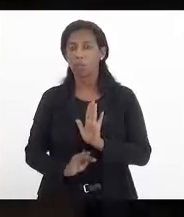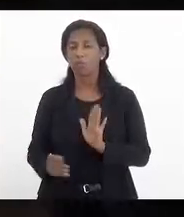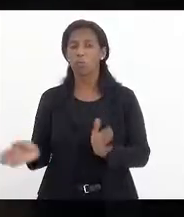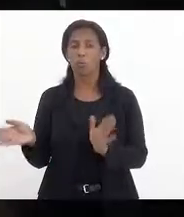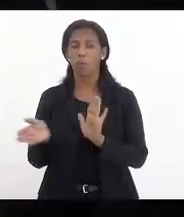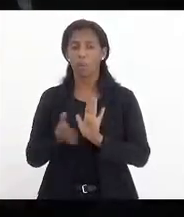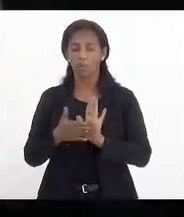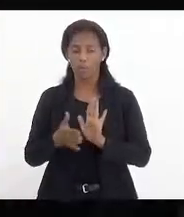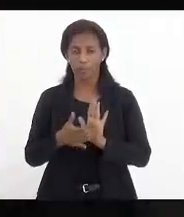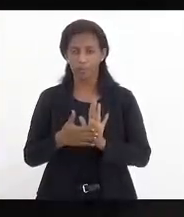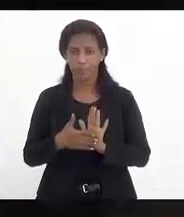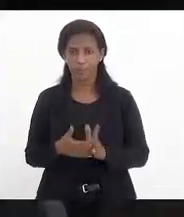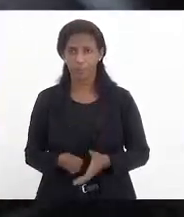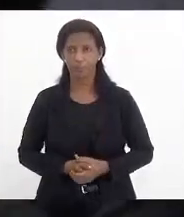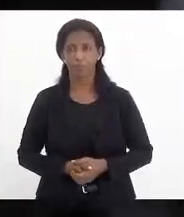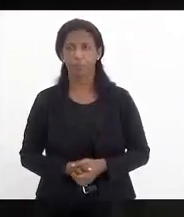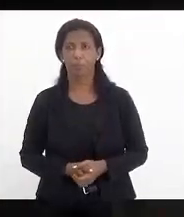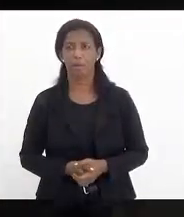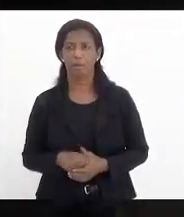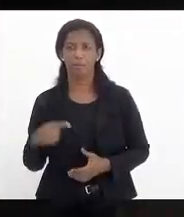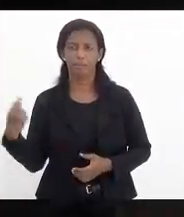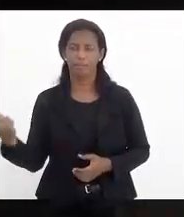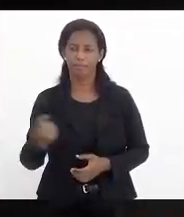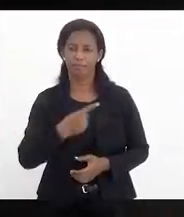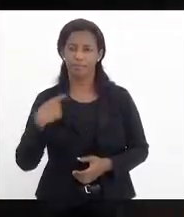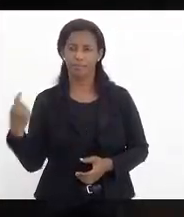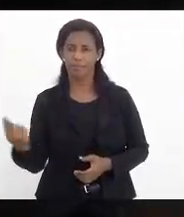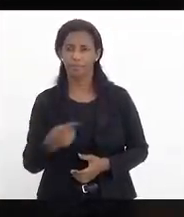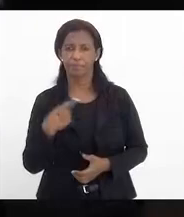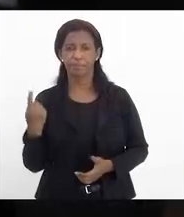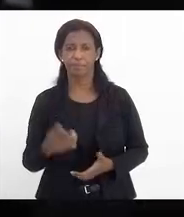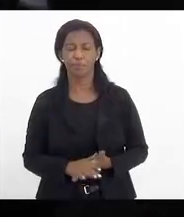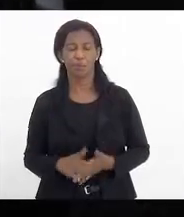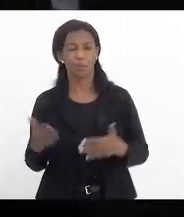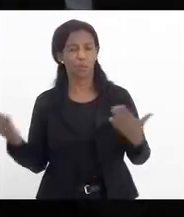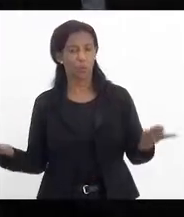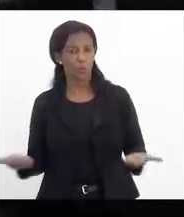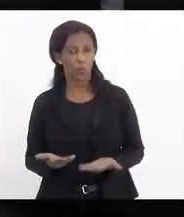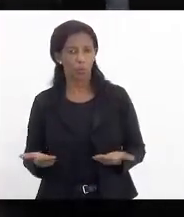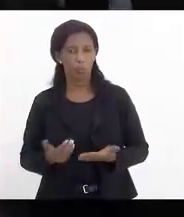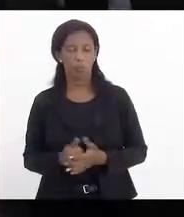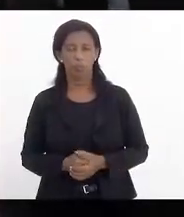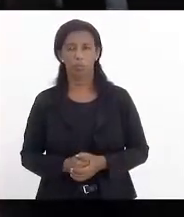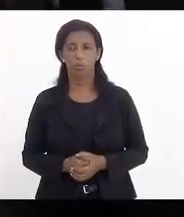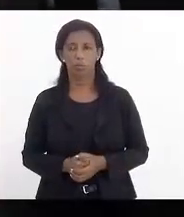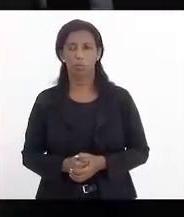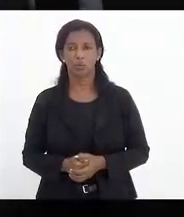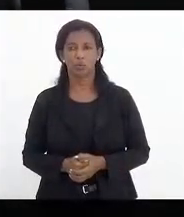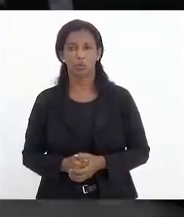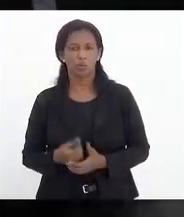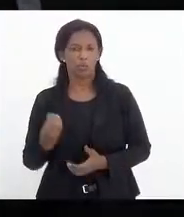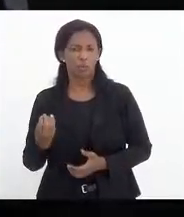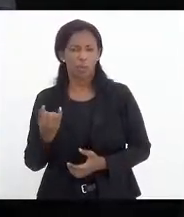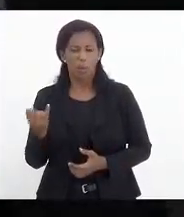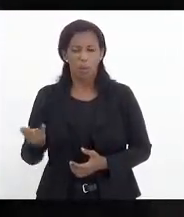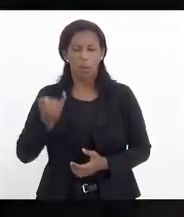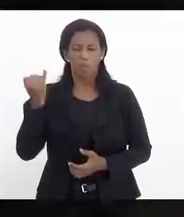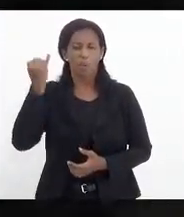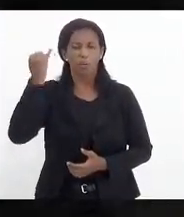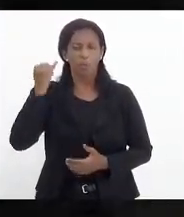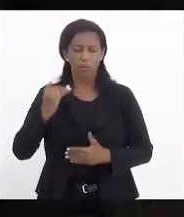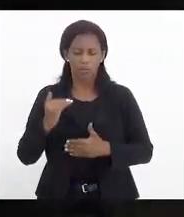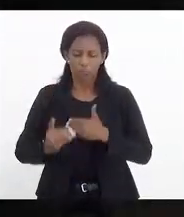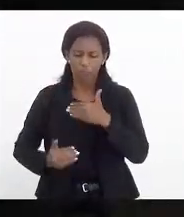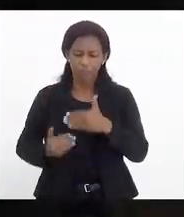proposta para que nós, hoje, nós vamos dar um importante passo para